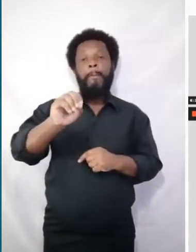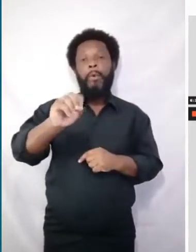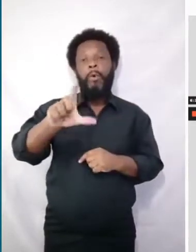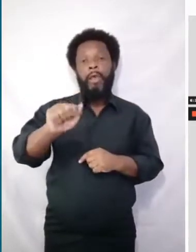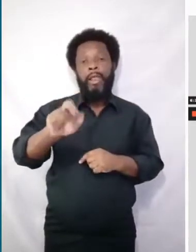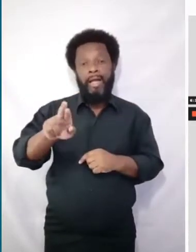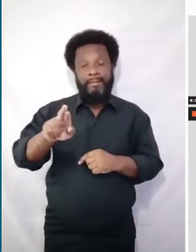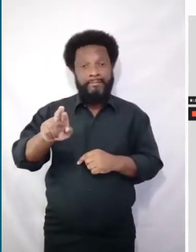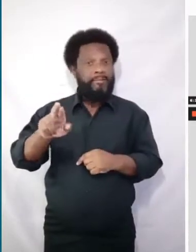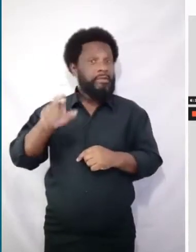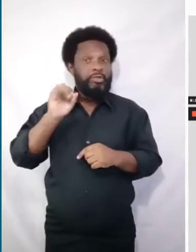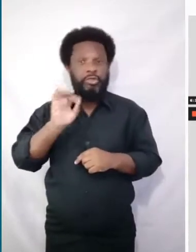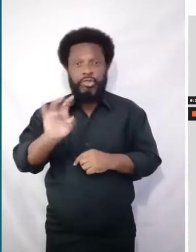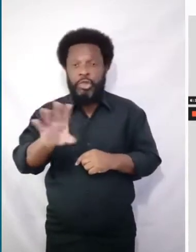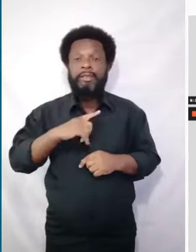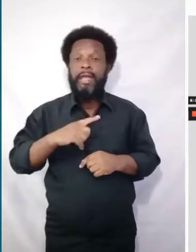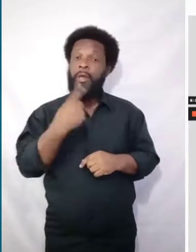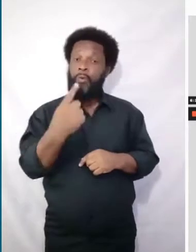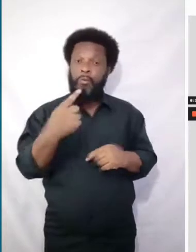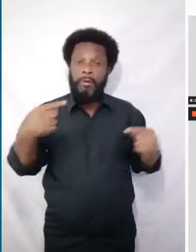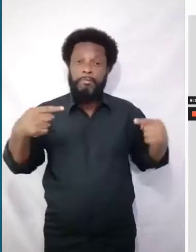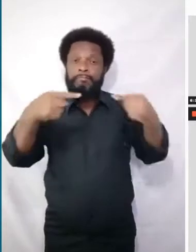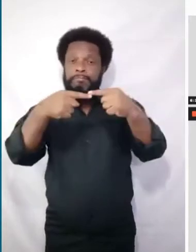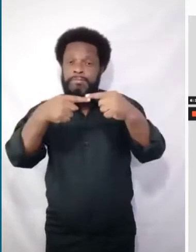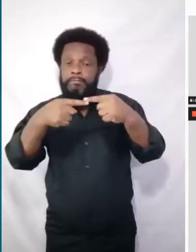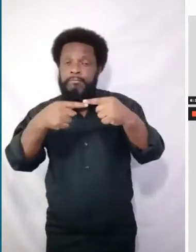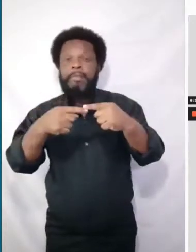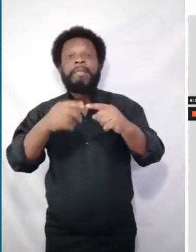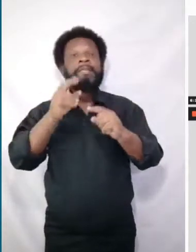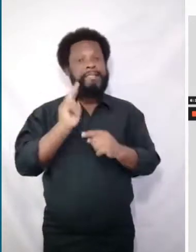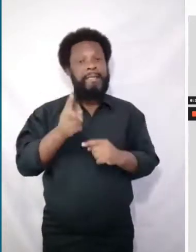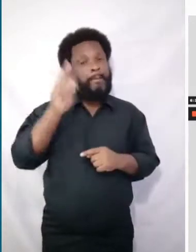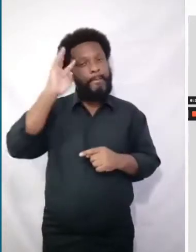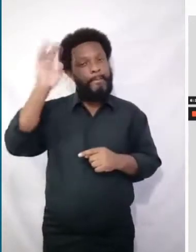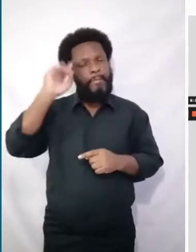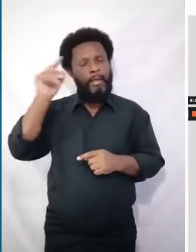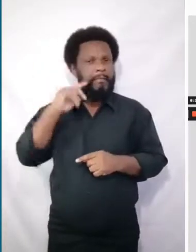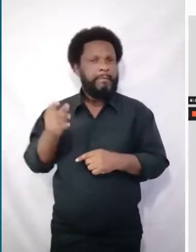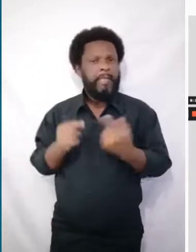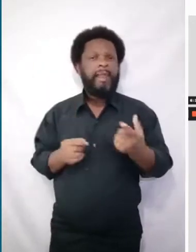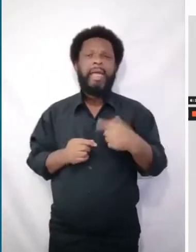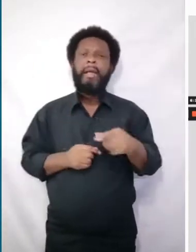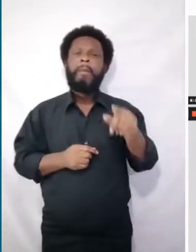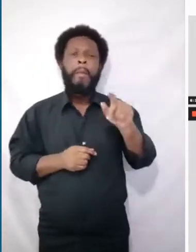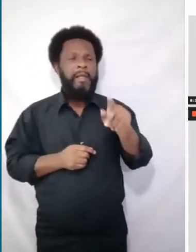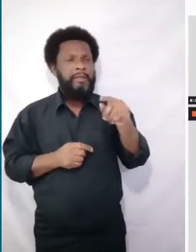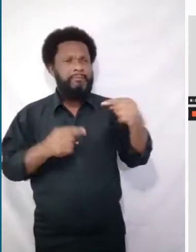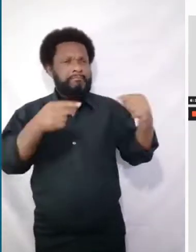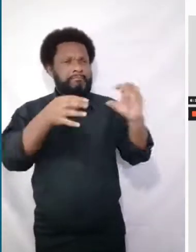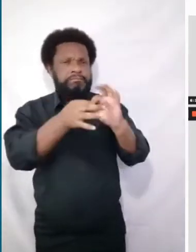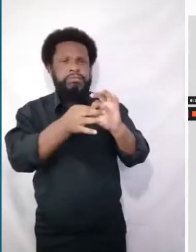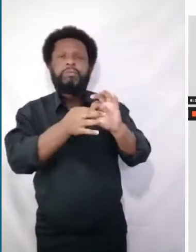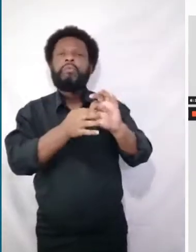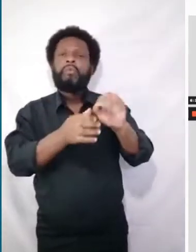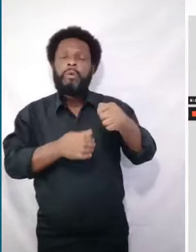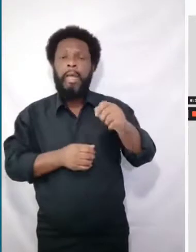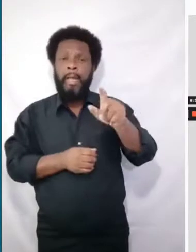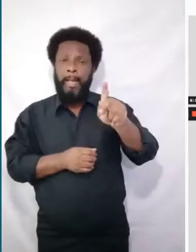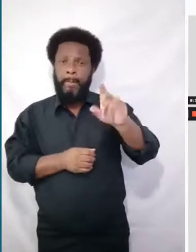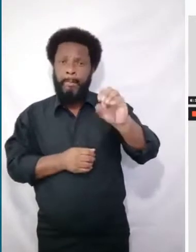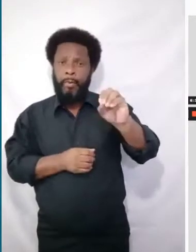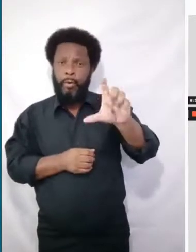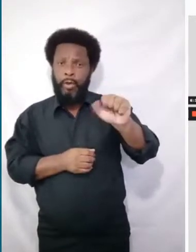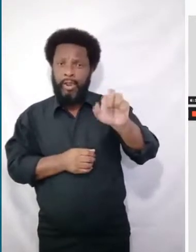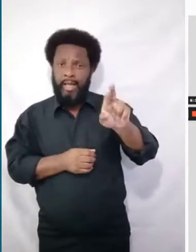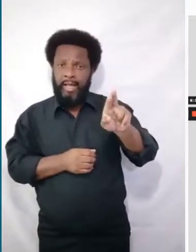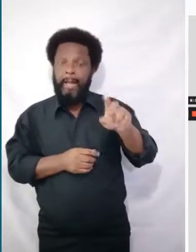uma ligação polar, certo? Bem, eu só tenho essa ligação. Então, quando a gente pensa que essa ligação ela é